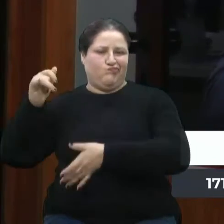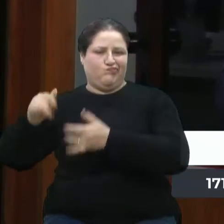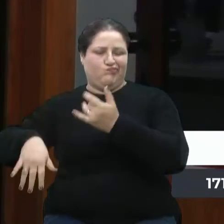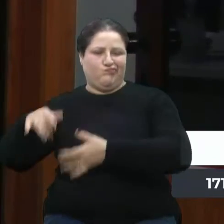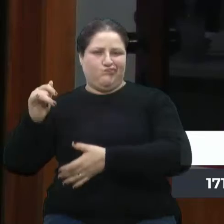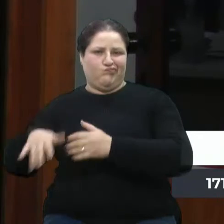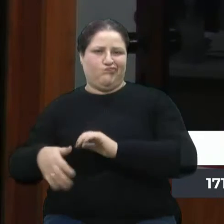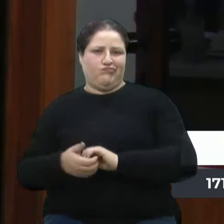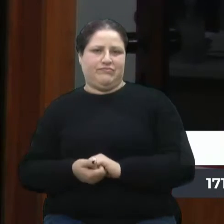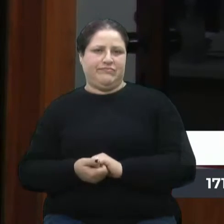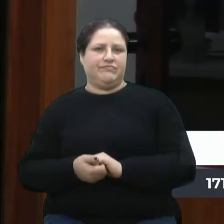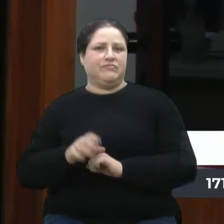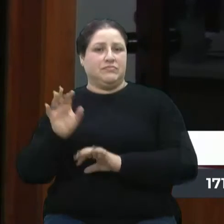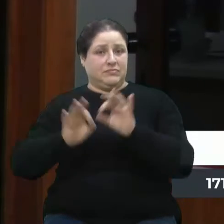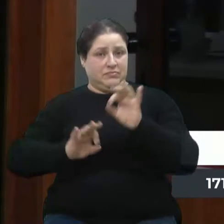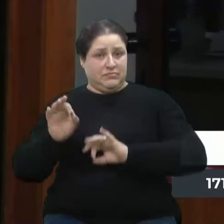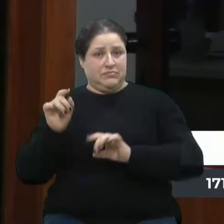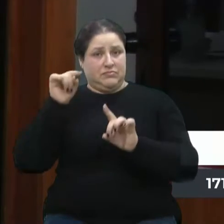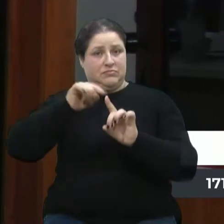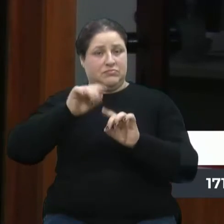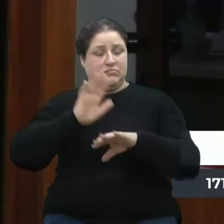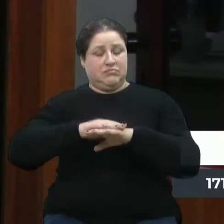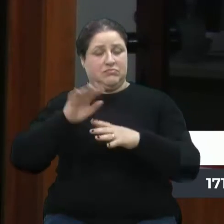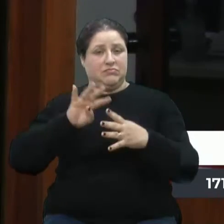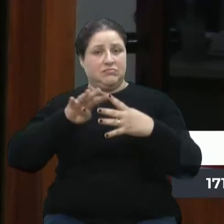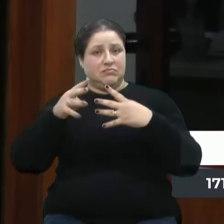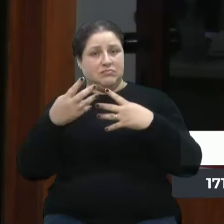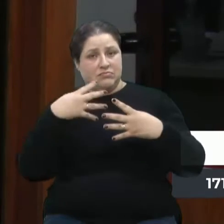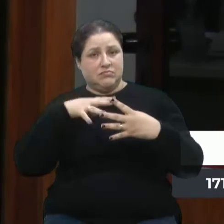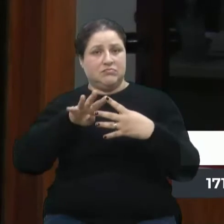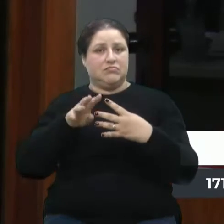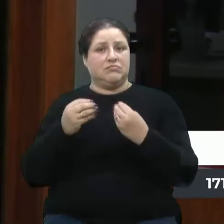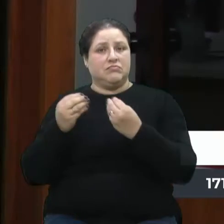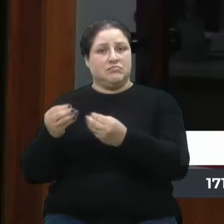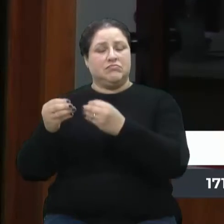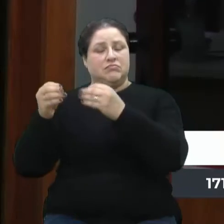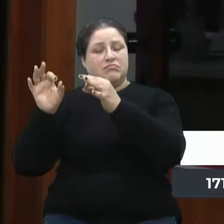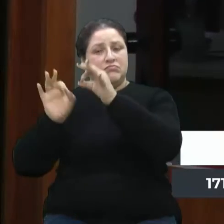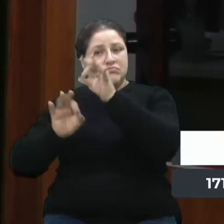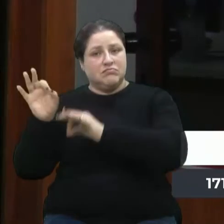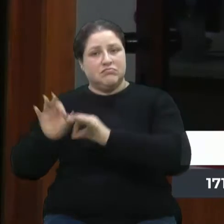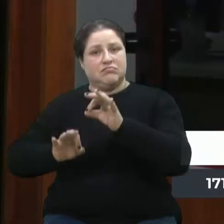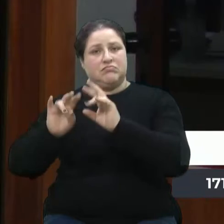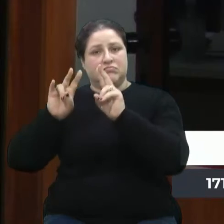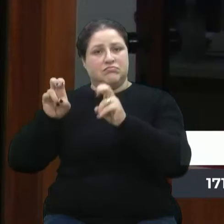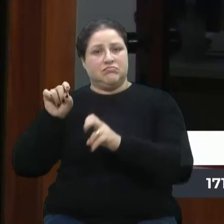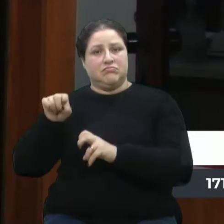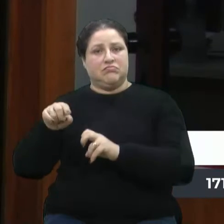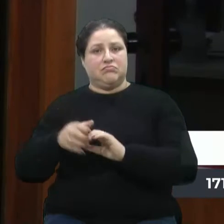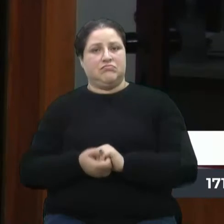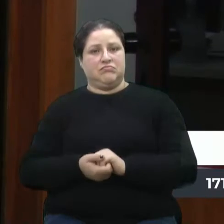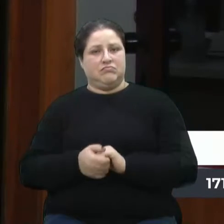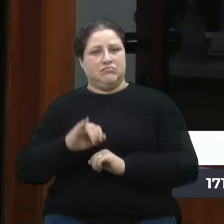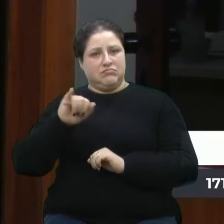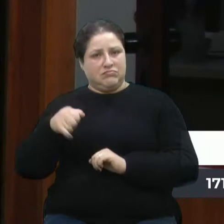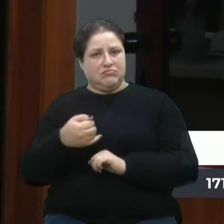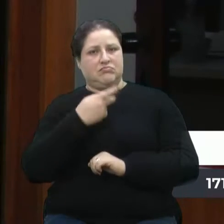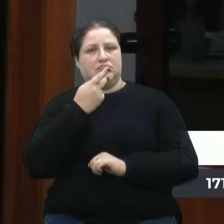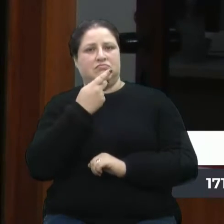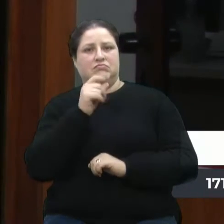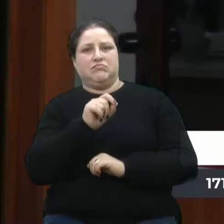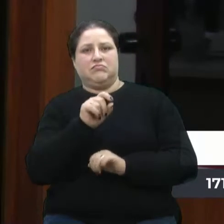Então, esse projeto ele visa dar mais transparência e colocar ordem também nessa questão aí. Quero aproveitar minha fala